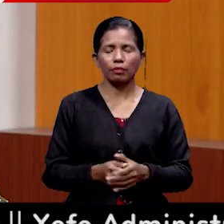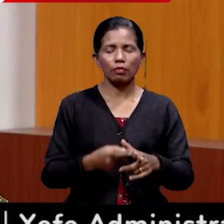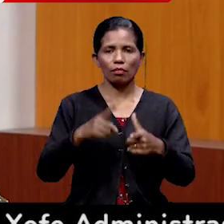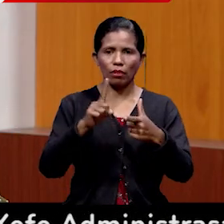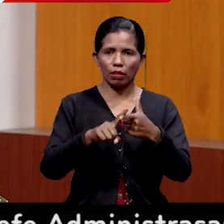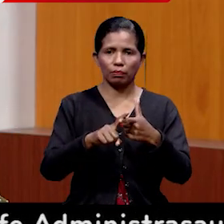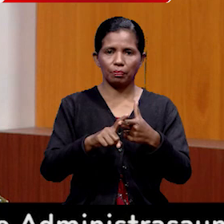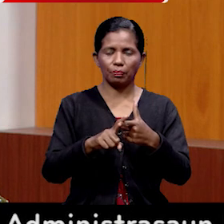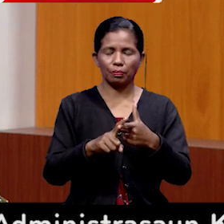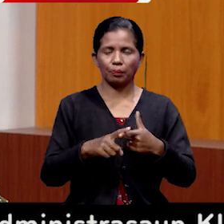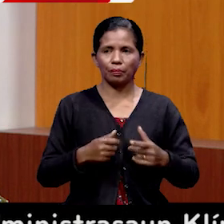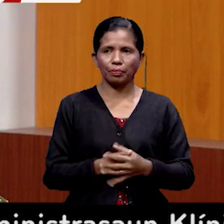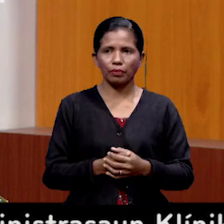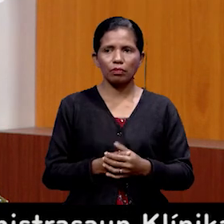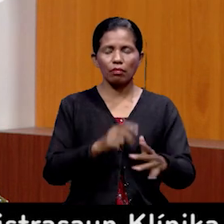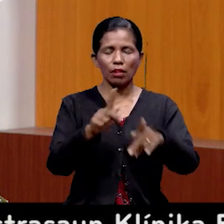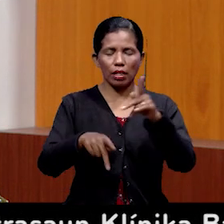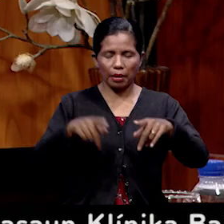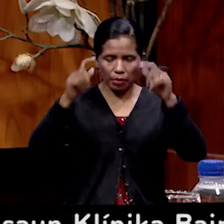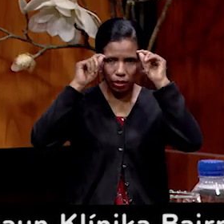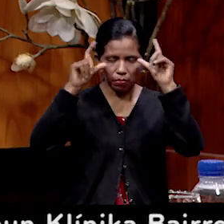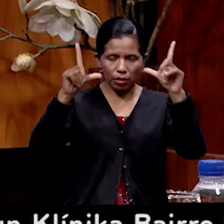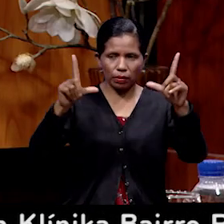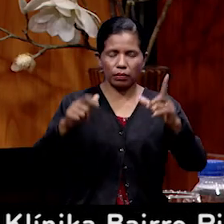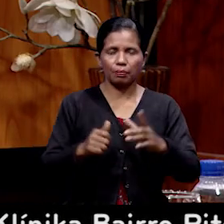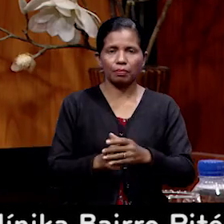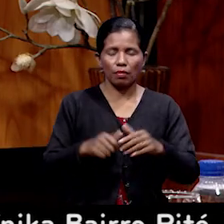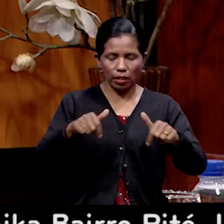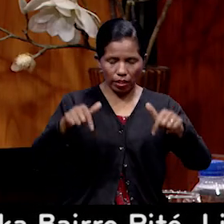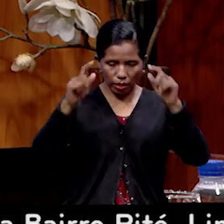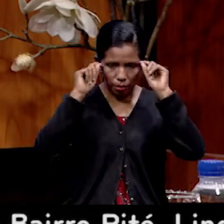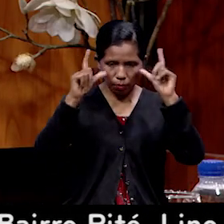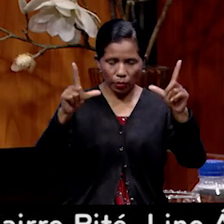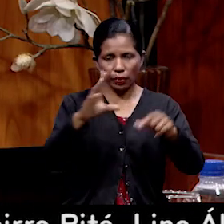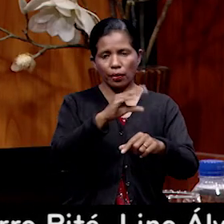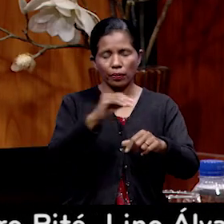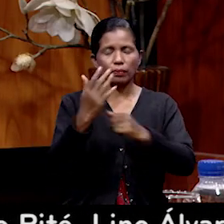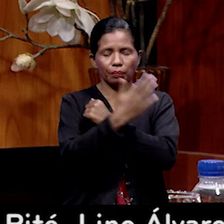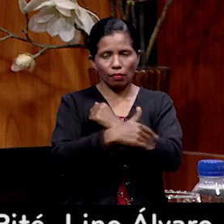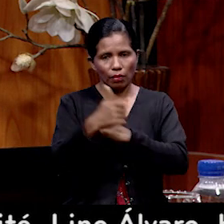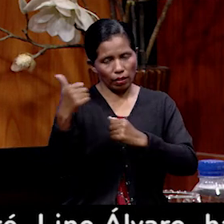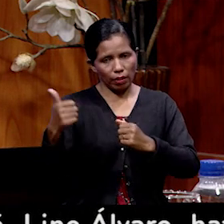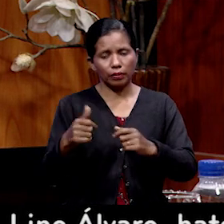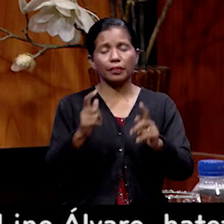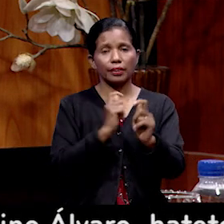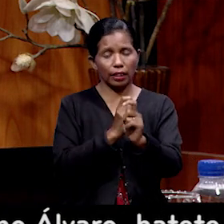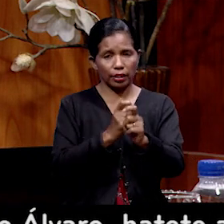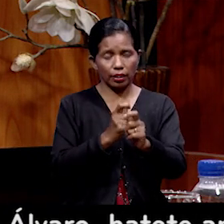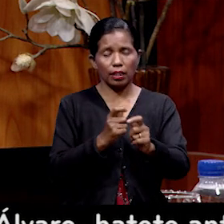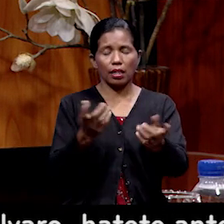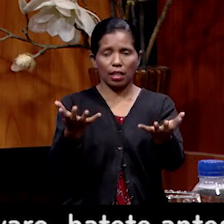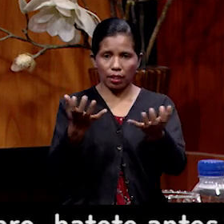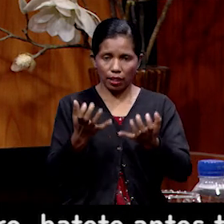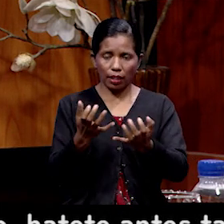maka, cidadão Timor-Wang, tanto Israel Aram, como Israel Lior, tenta, agora, ultrapassa,